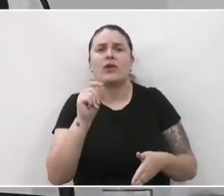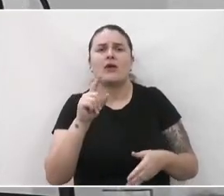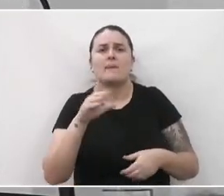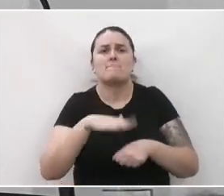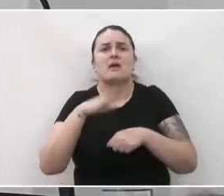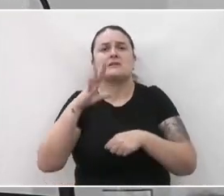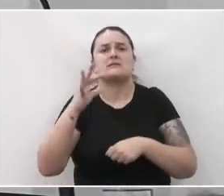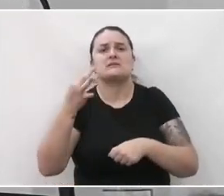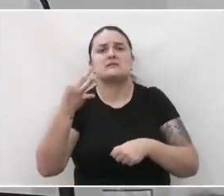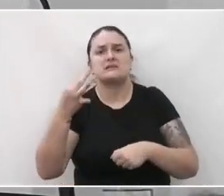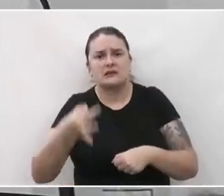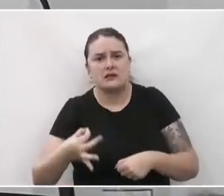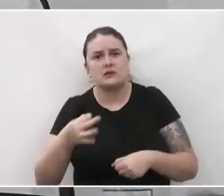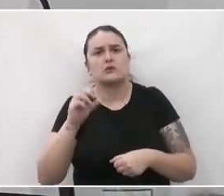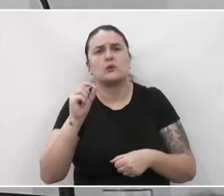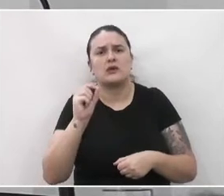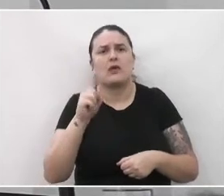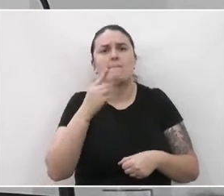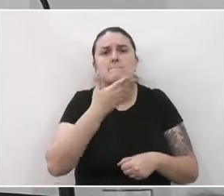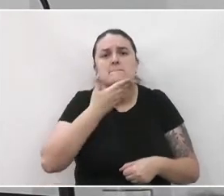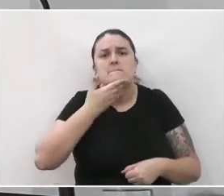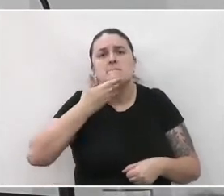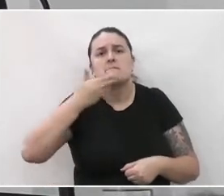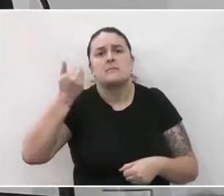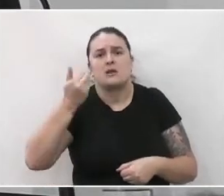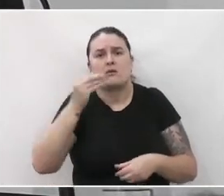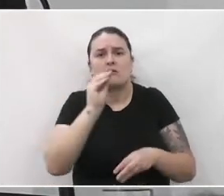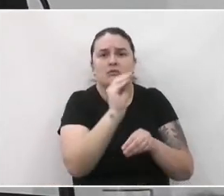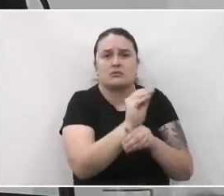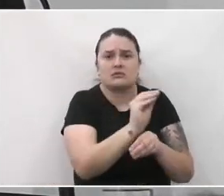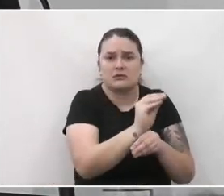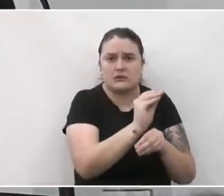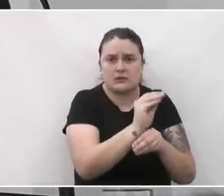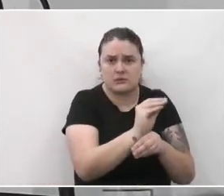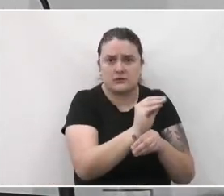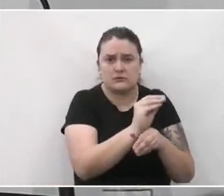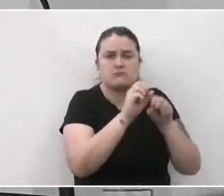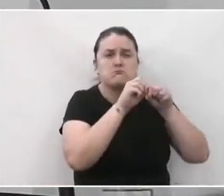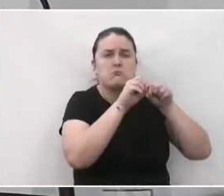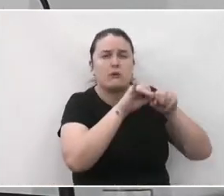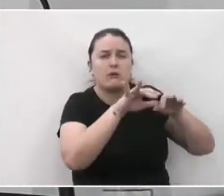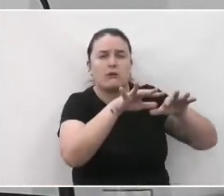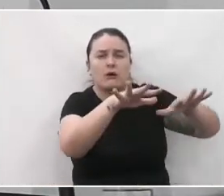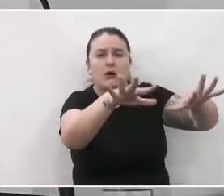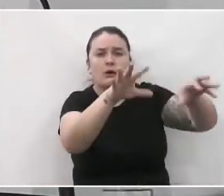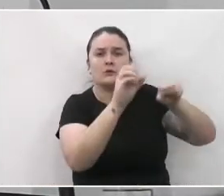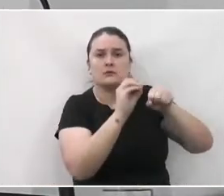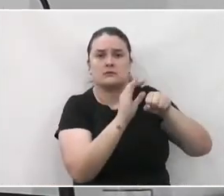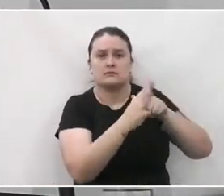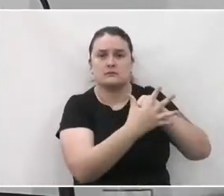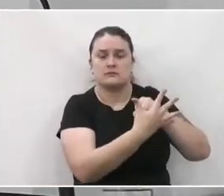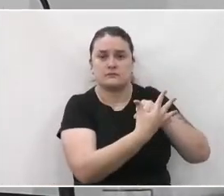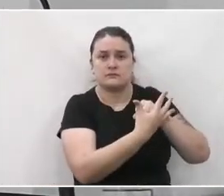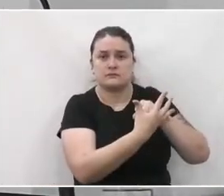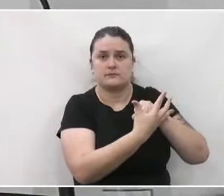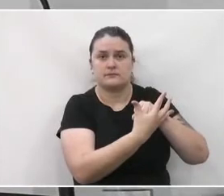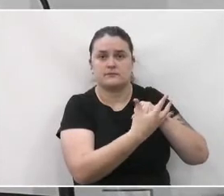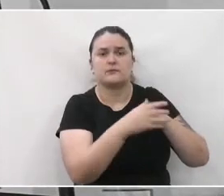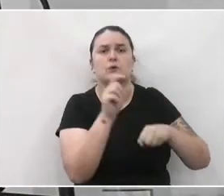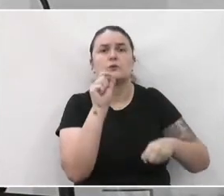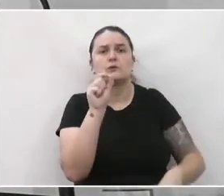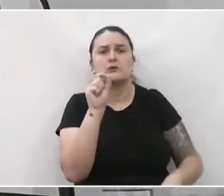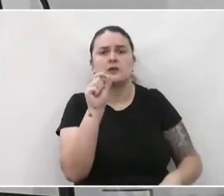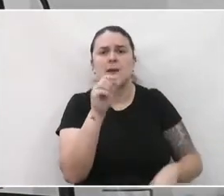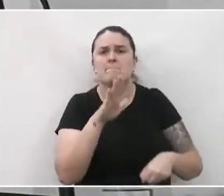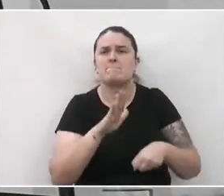e sensato com relação ao tratamento da pandemia de Covid-19? É aquilo que